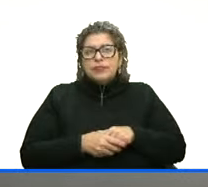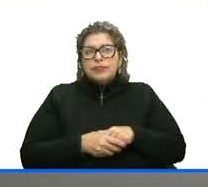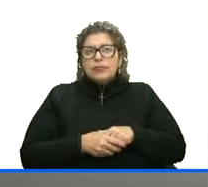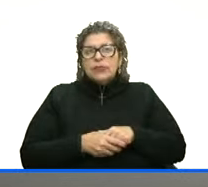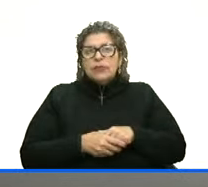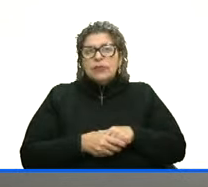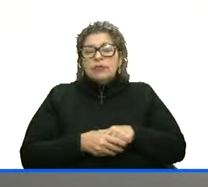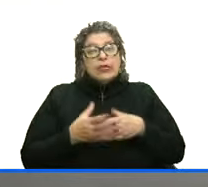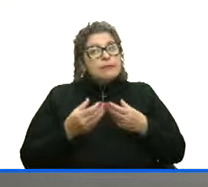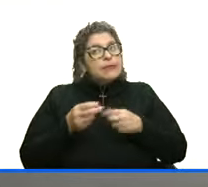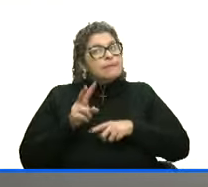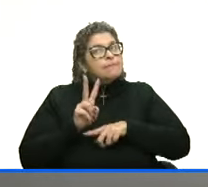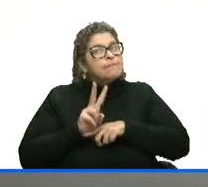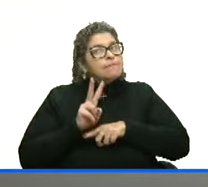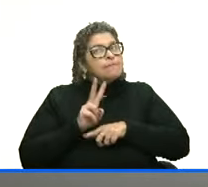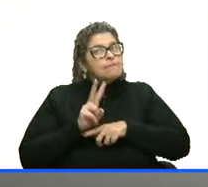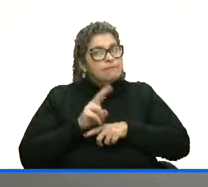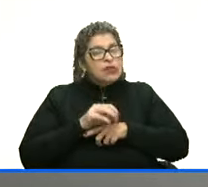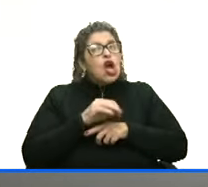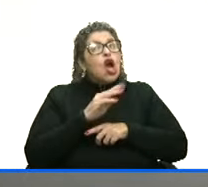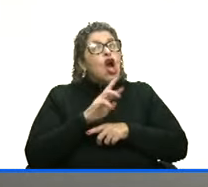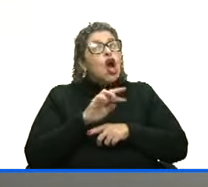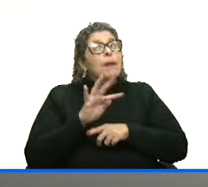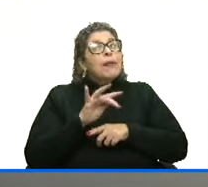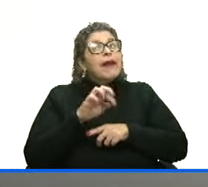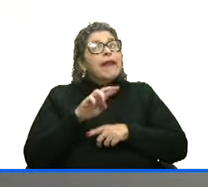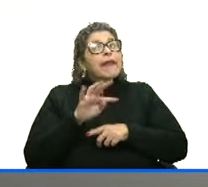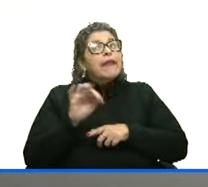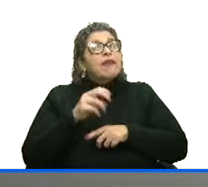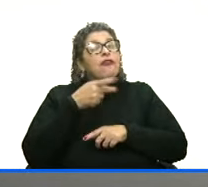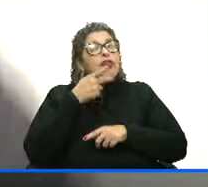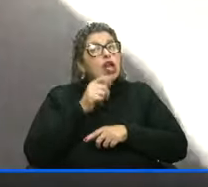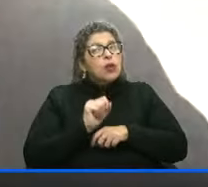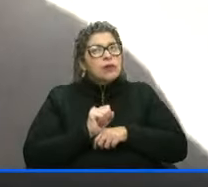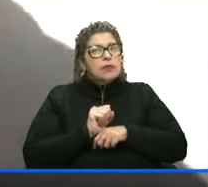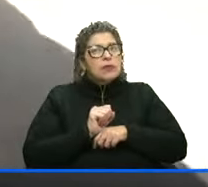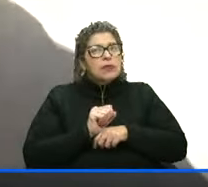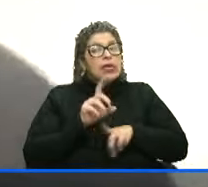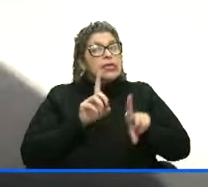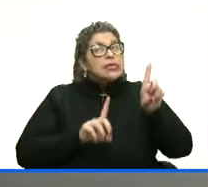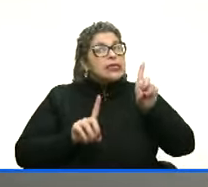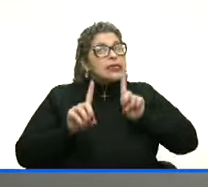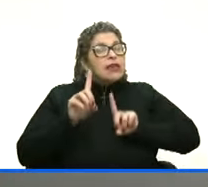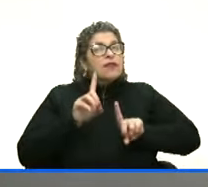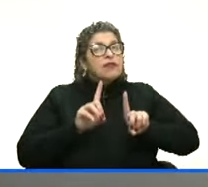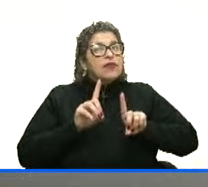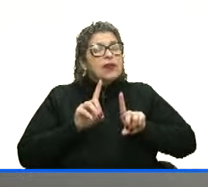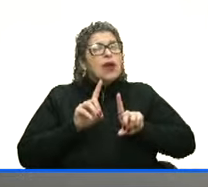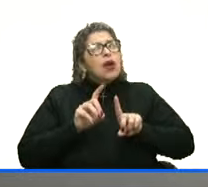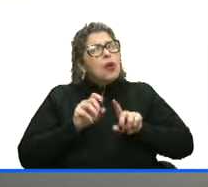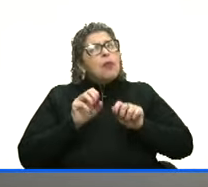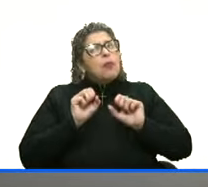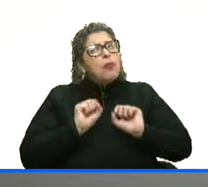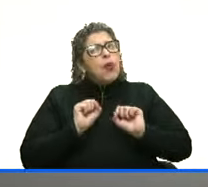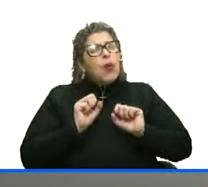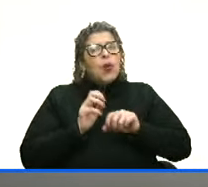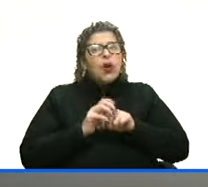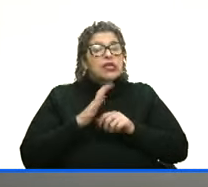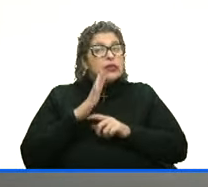que ter muita atenção ao que a Roberta trouxe. Só que a Roberta trouxe, talvez possa não ter sido